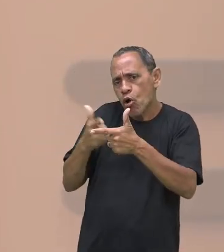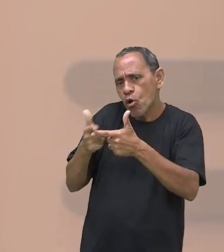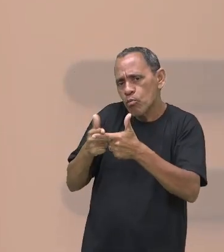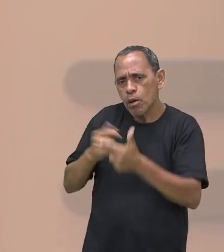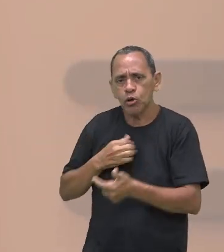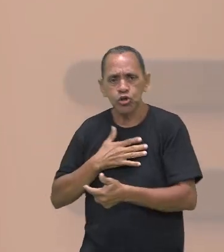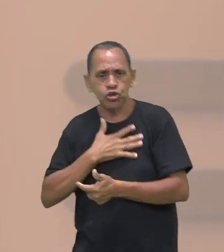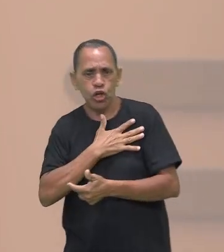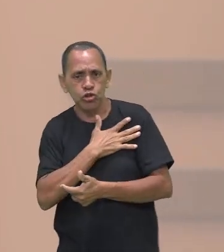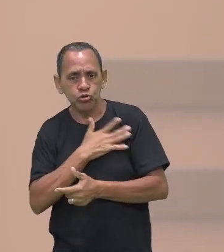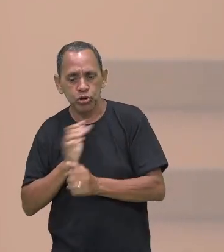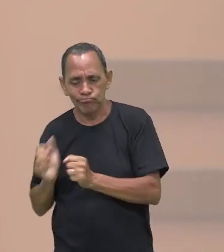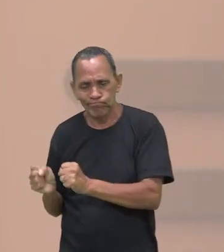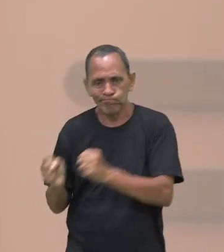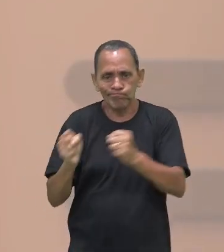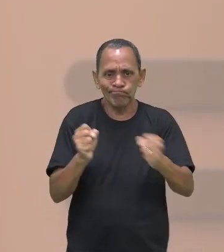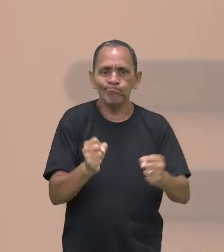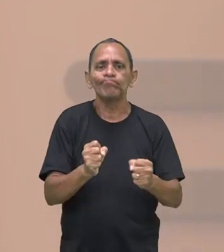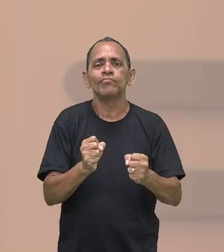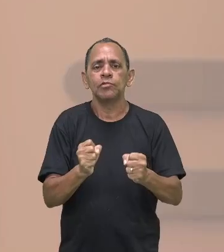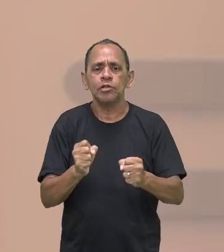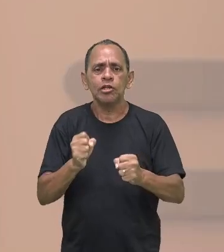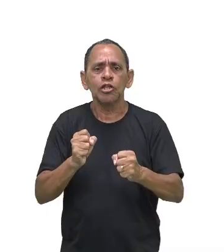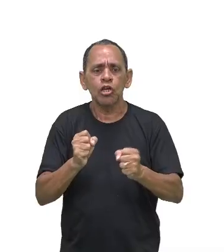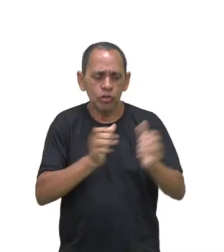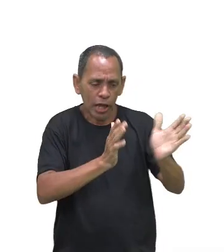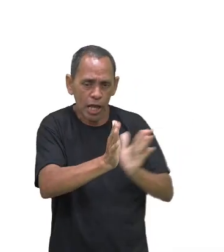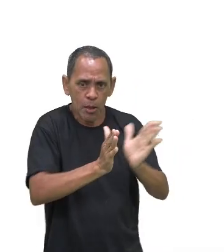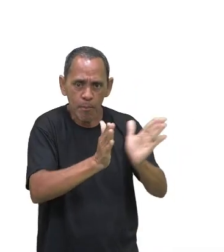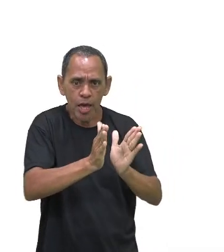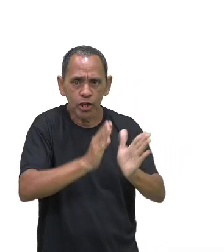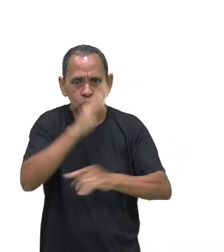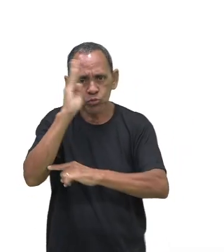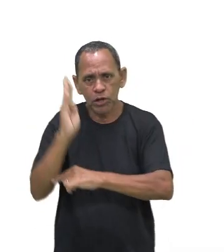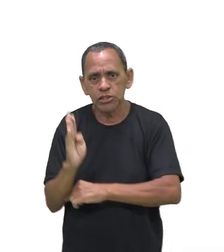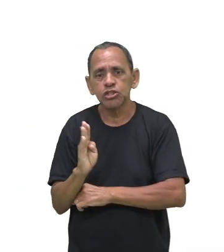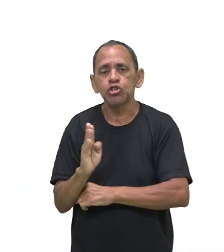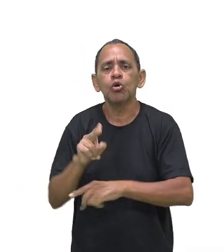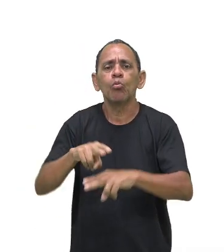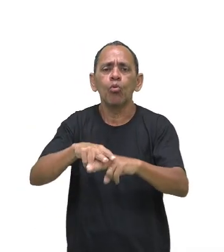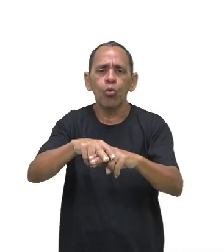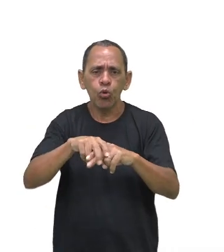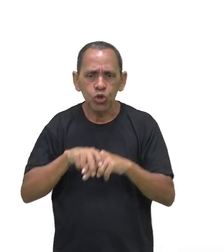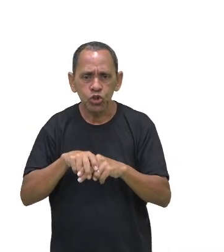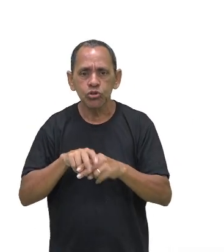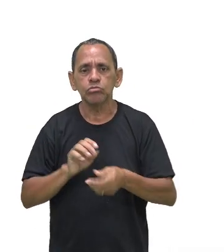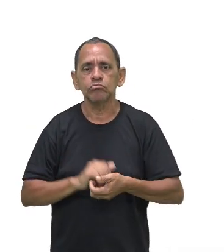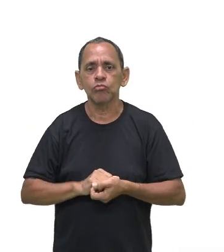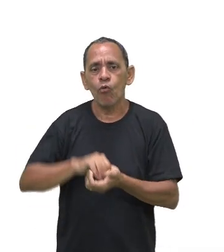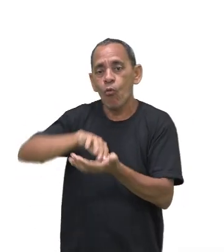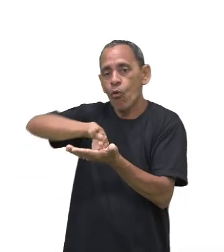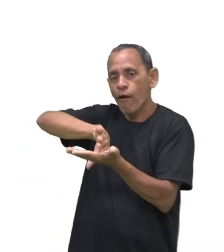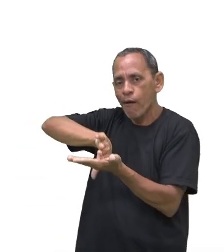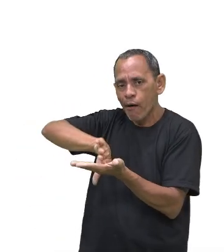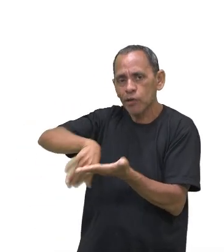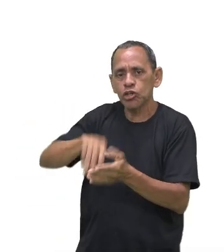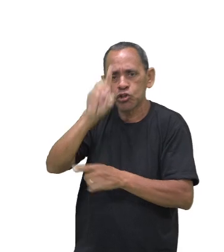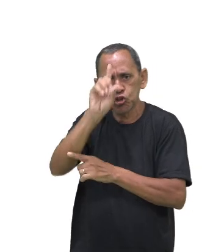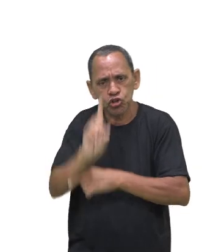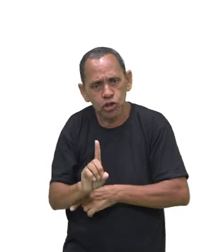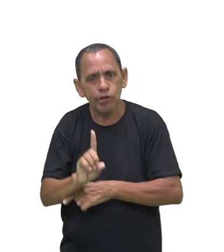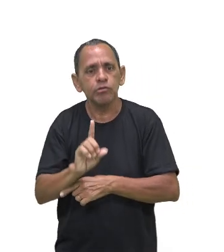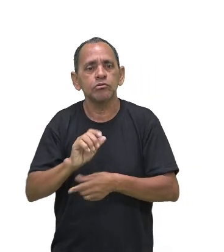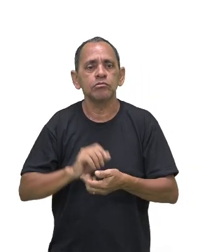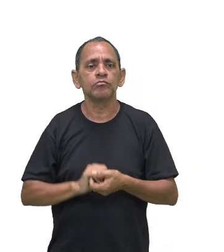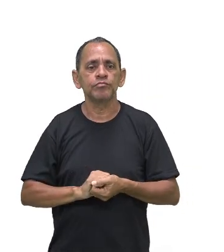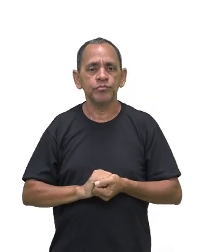no poder na época do Brasil. Por isso, ele foi cassado. E aí, se exilou lá no Chile e